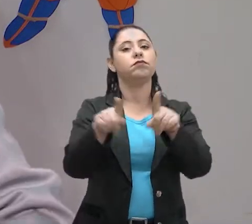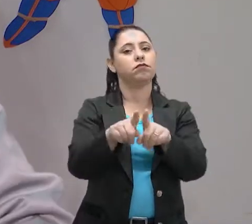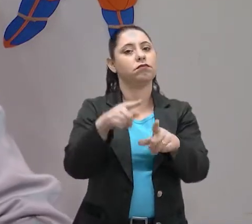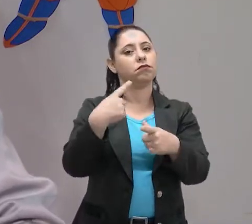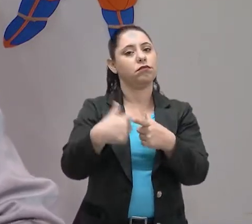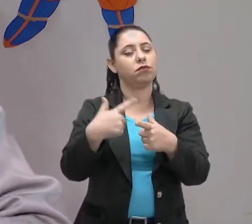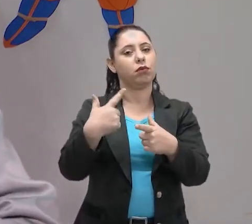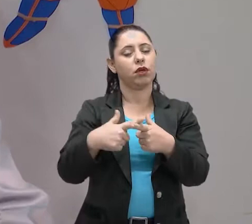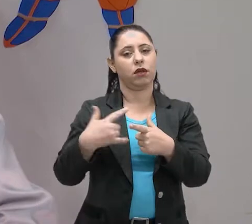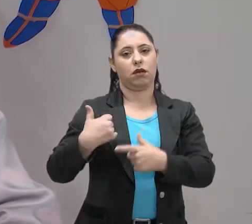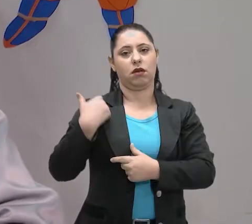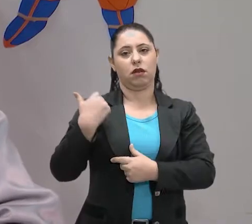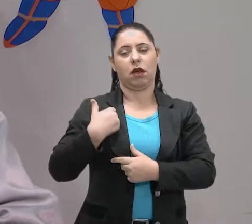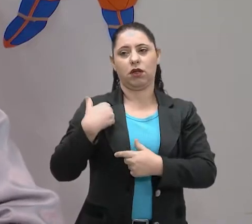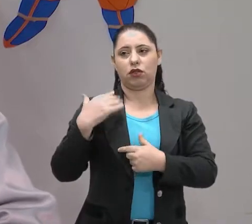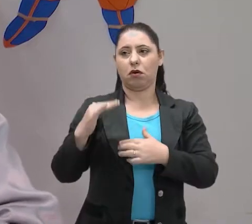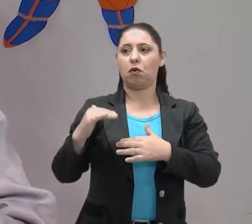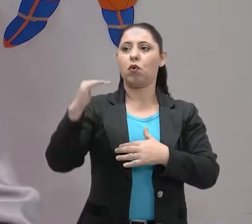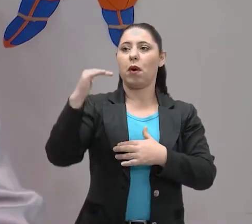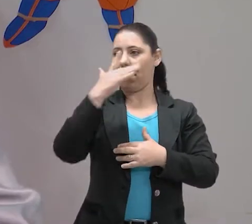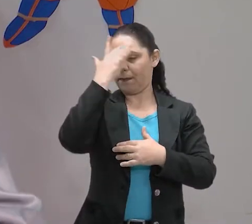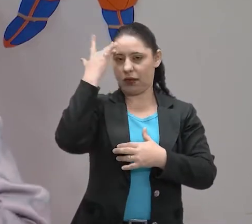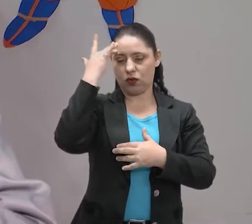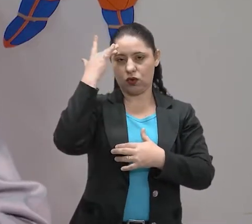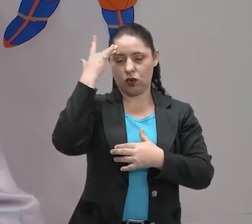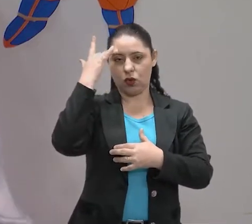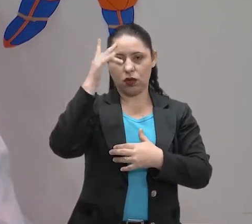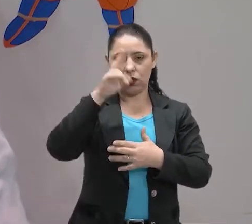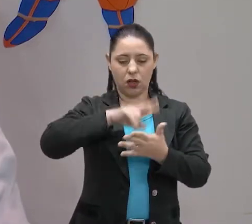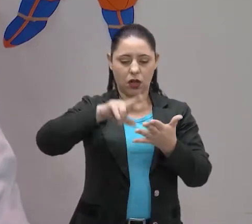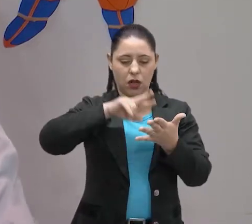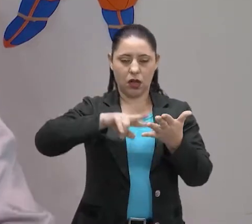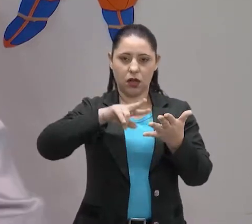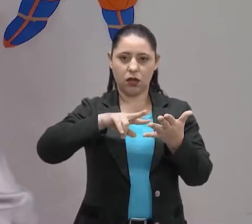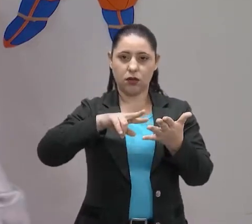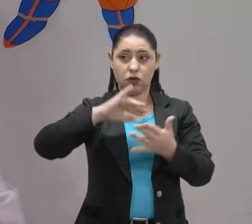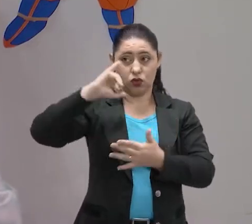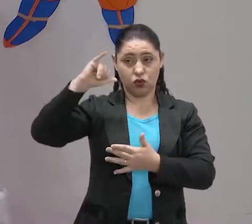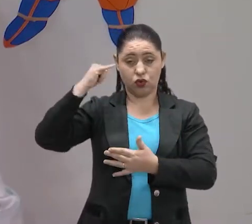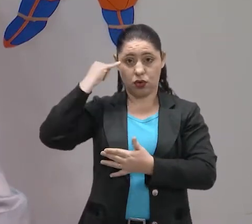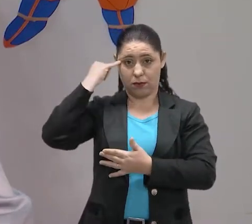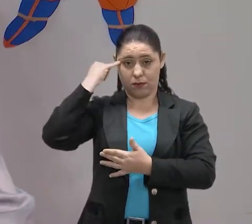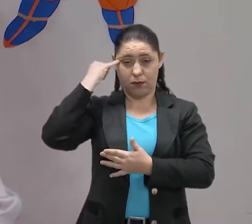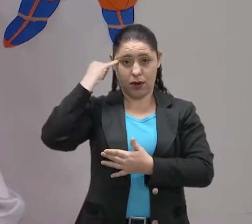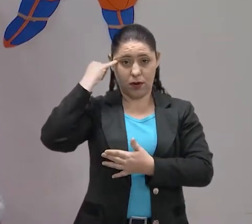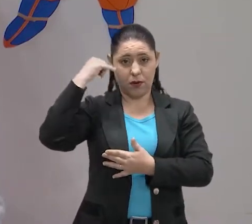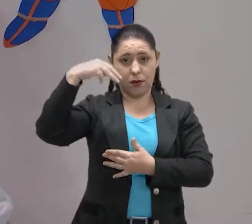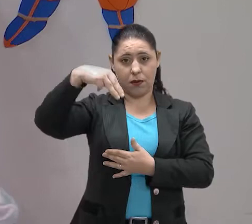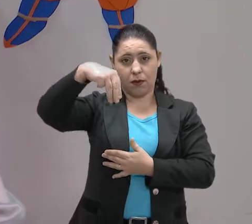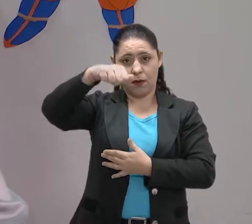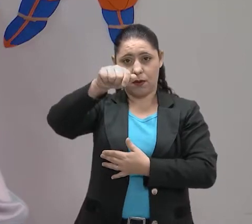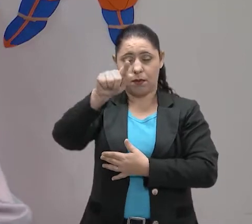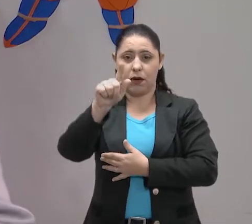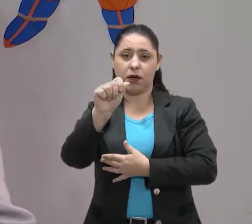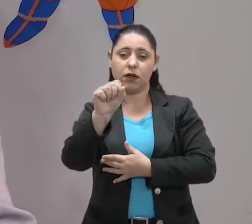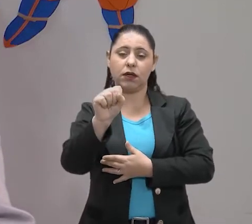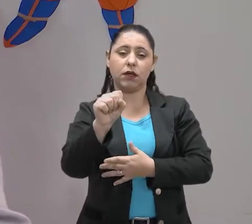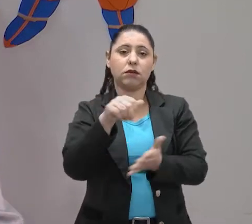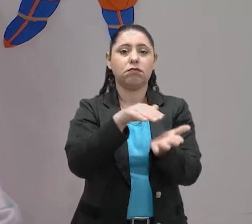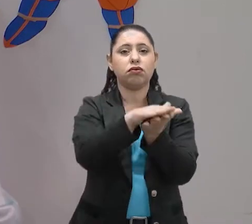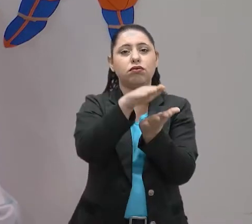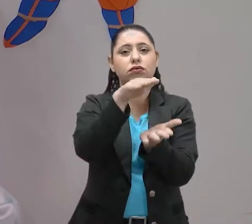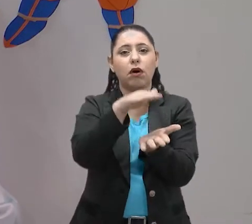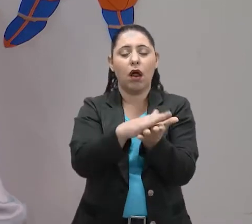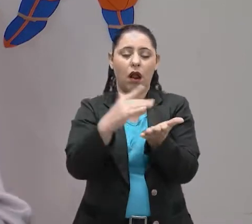que os mangás têm e também pela faixa etária de pessoas que consomem. Porque, por exemplo, no Japão, os mangás